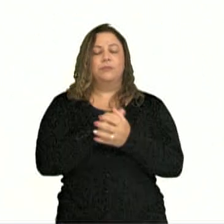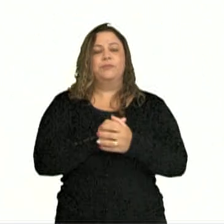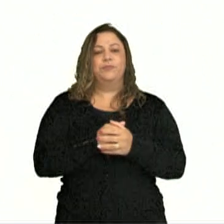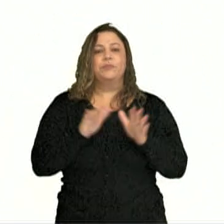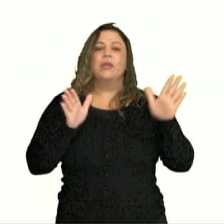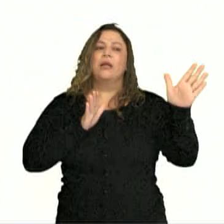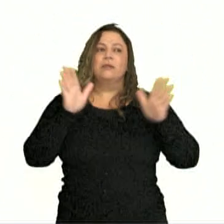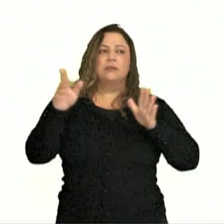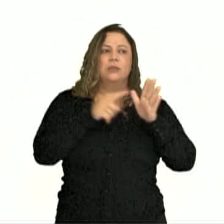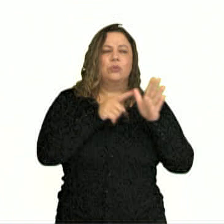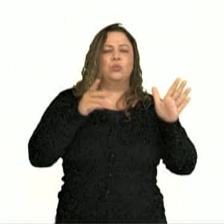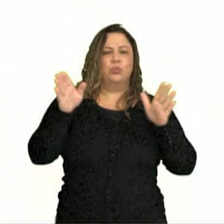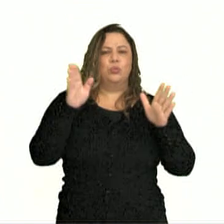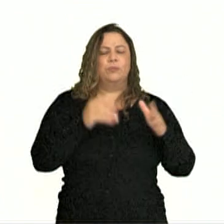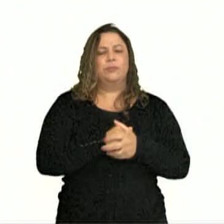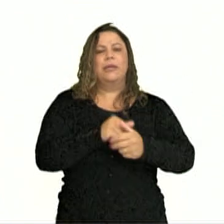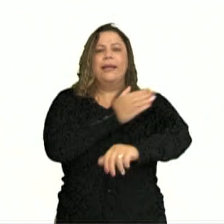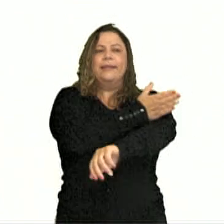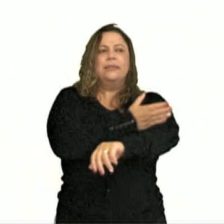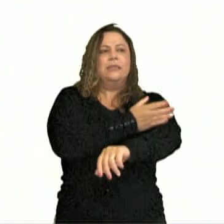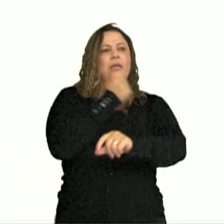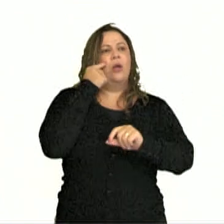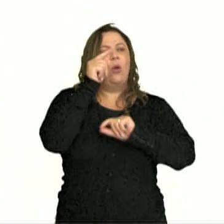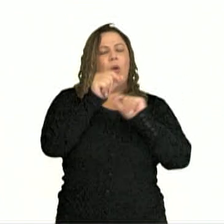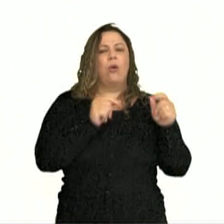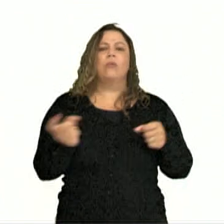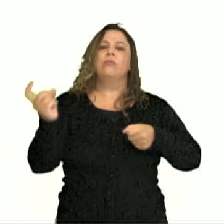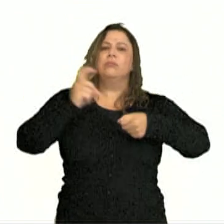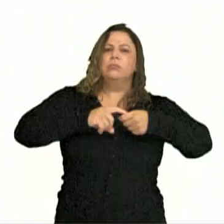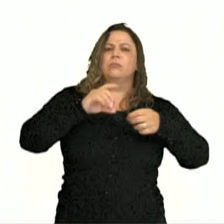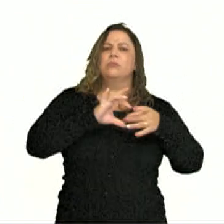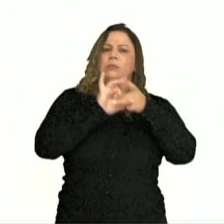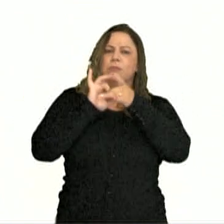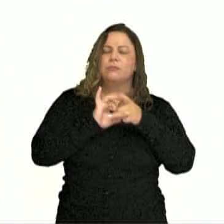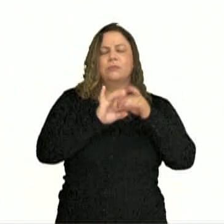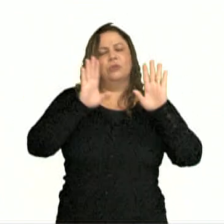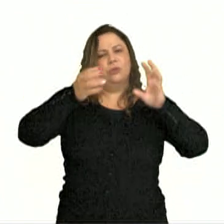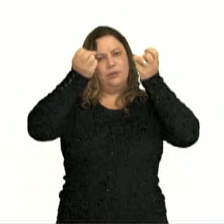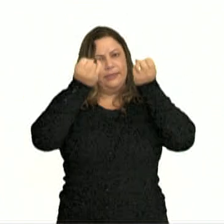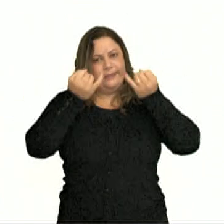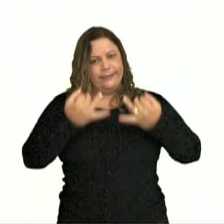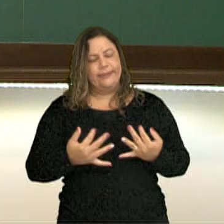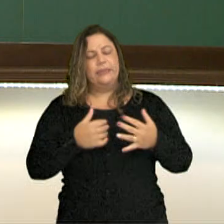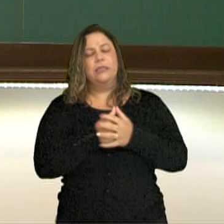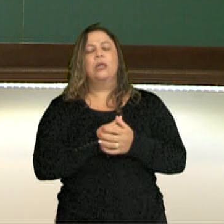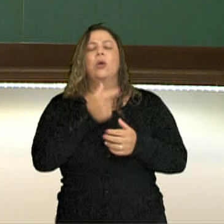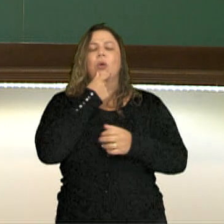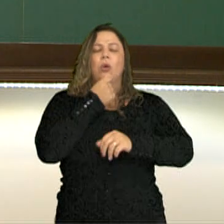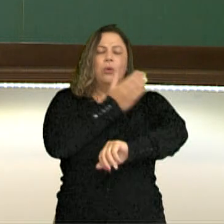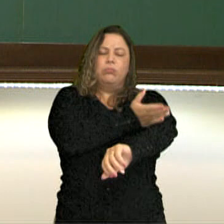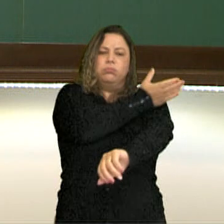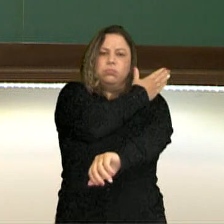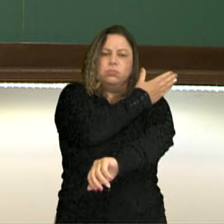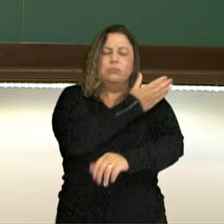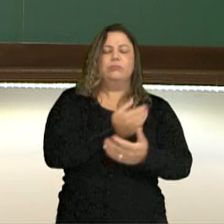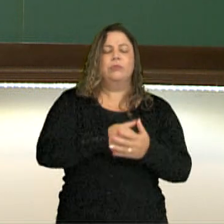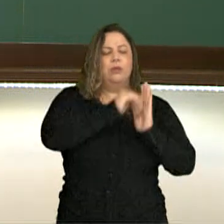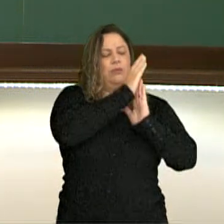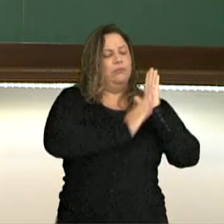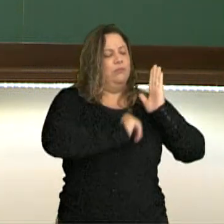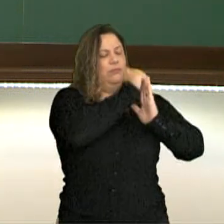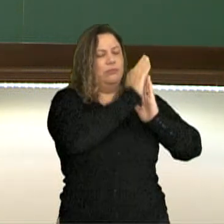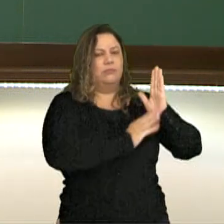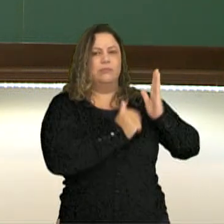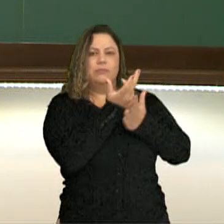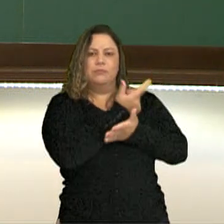Média. Corroborando o que eu havia dito para vocês. Quando o homem primitivo já pintava, desenhava nas cavernas, era